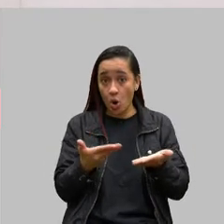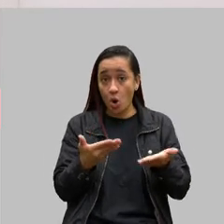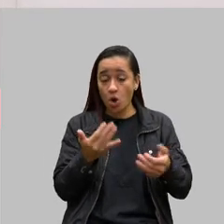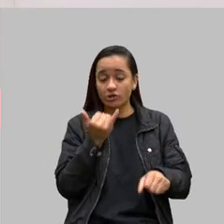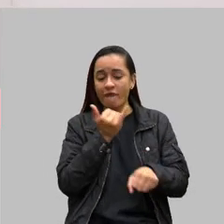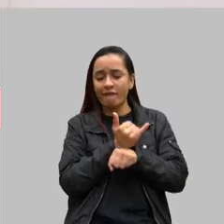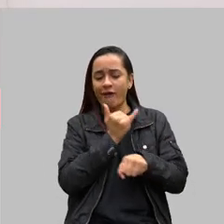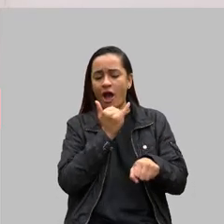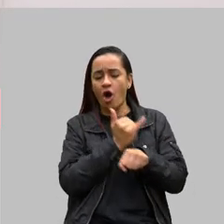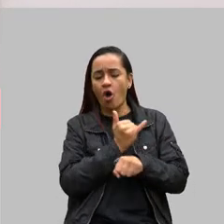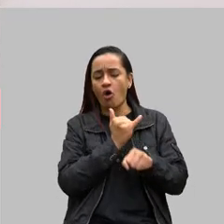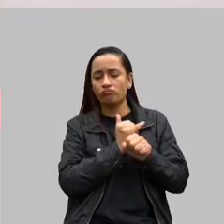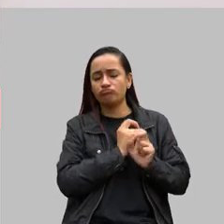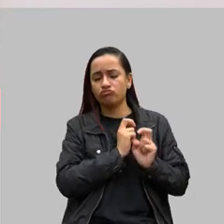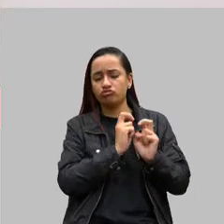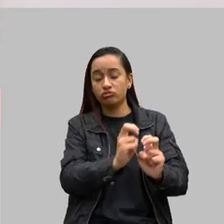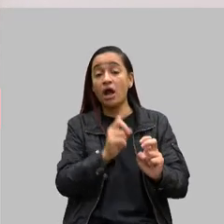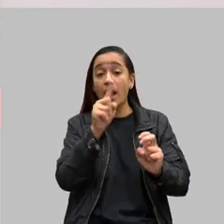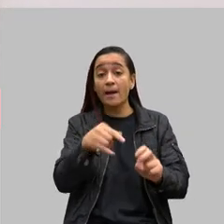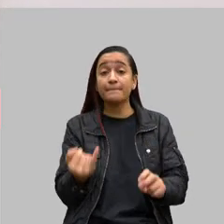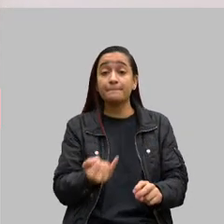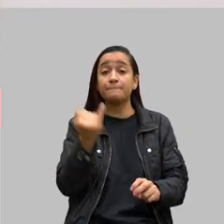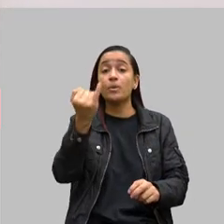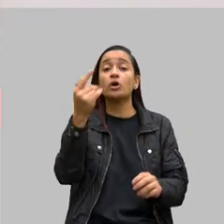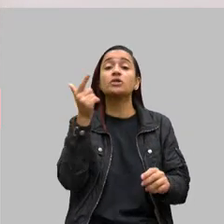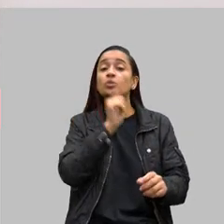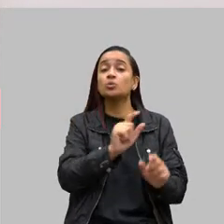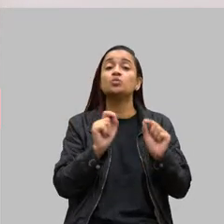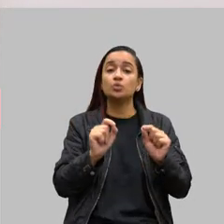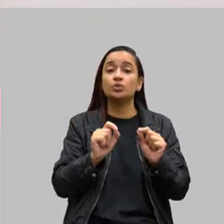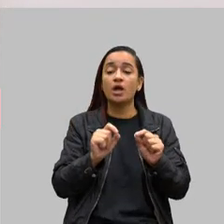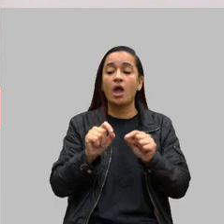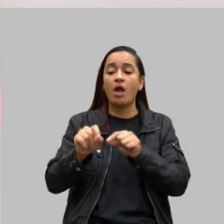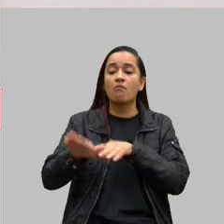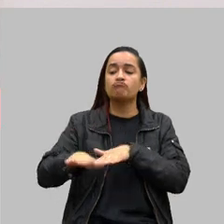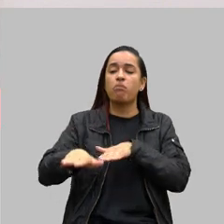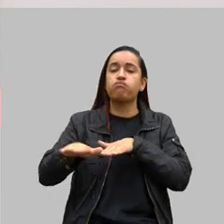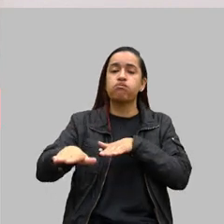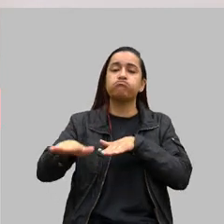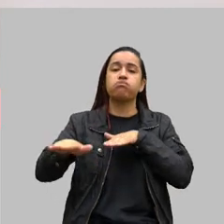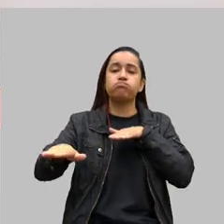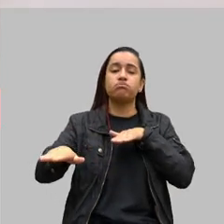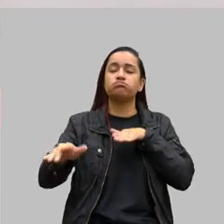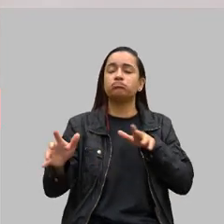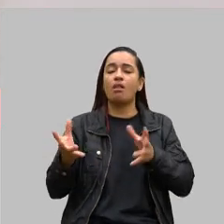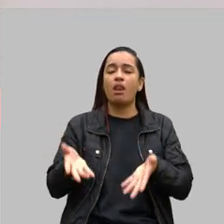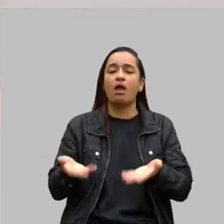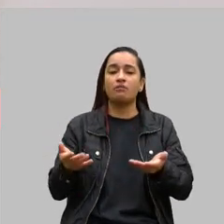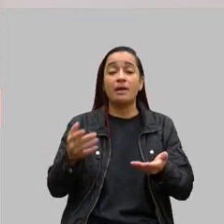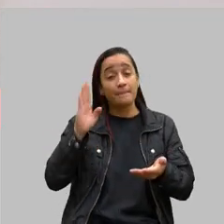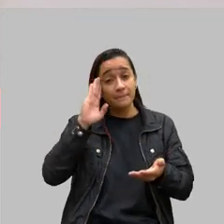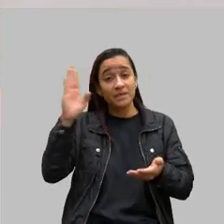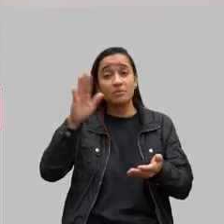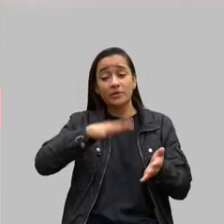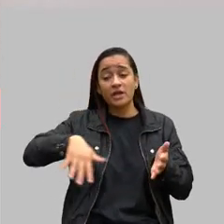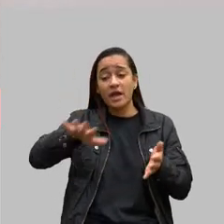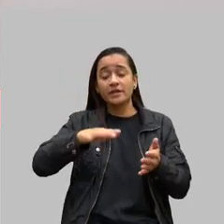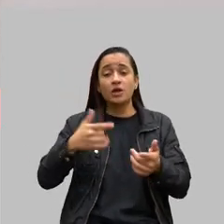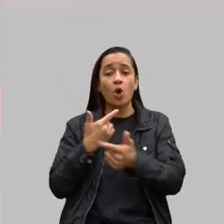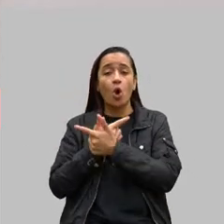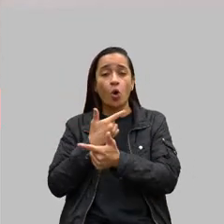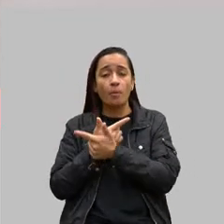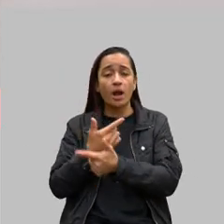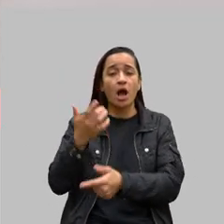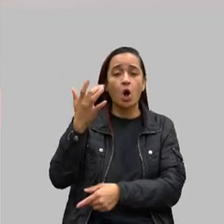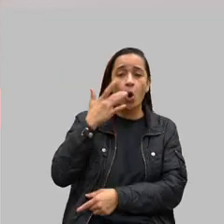é é importante para que a gente possa realmente desafogar o tráfego ainda mais na região de Mariana Ouro Preto ouro branco cidades